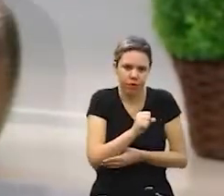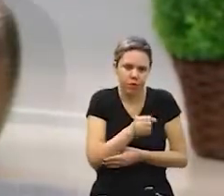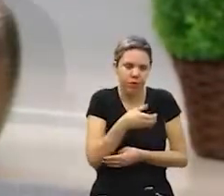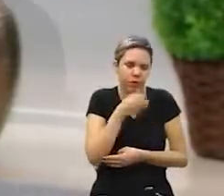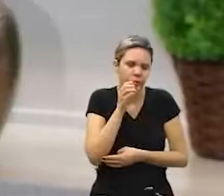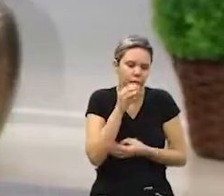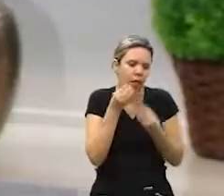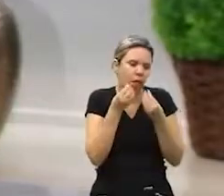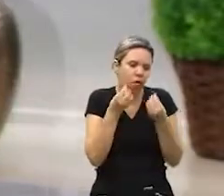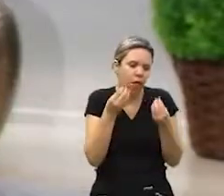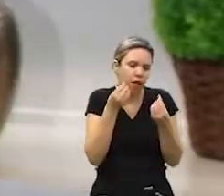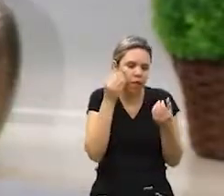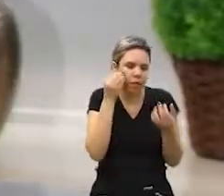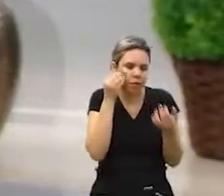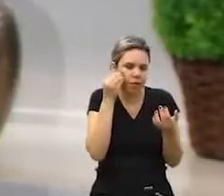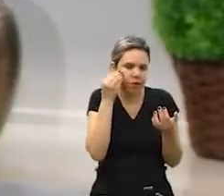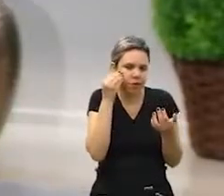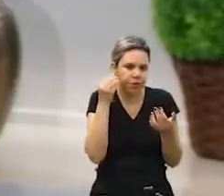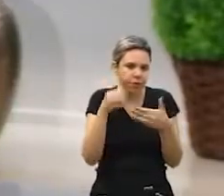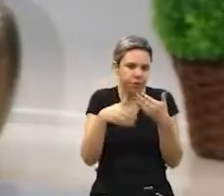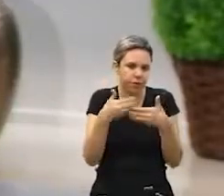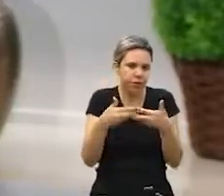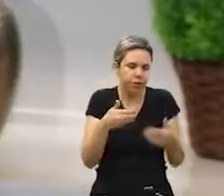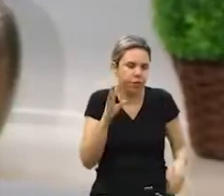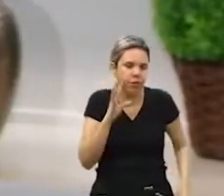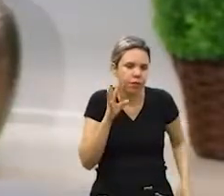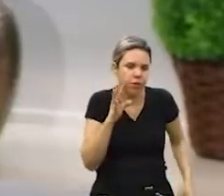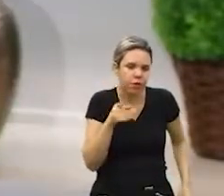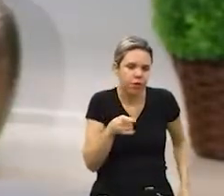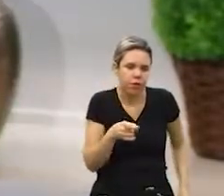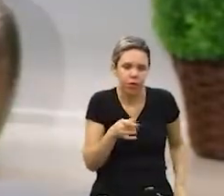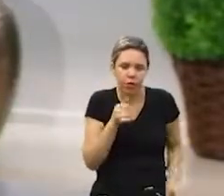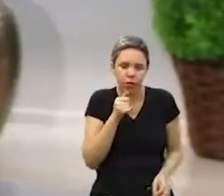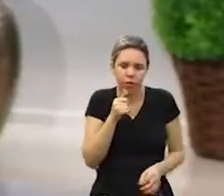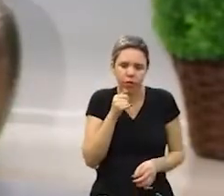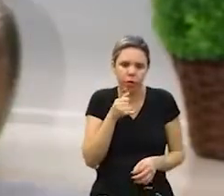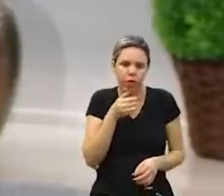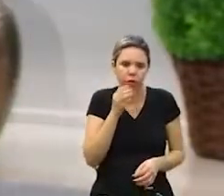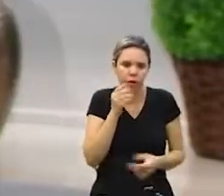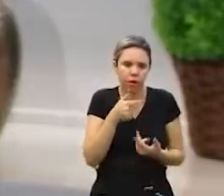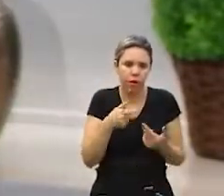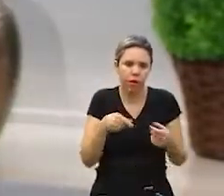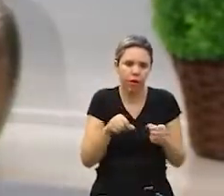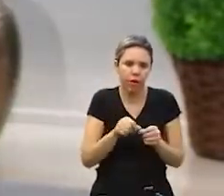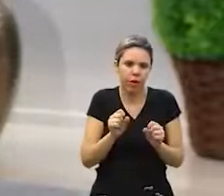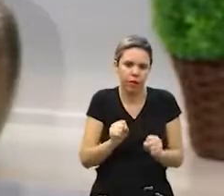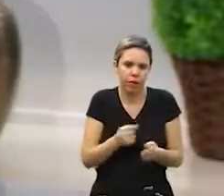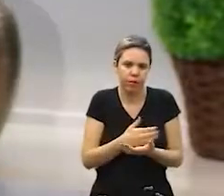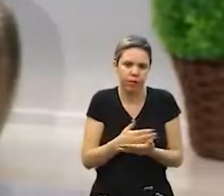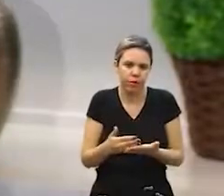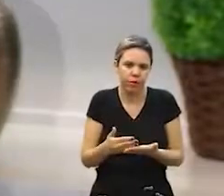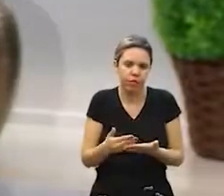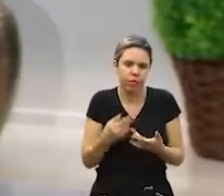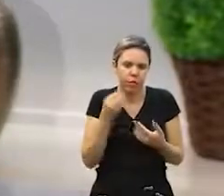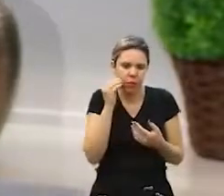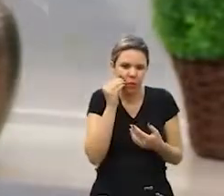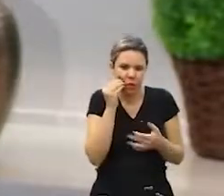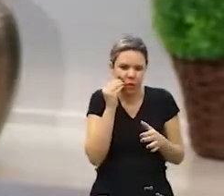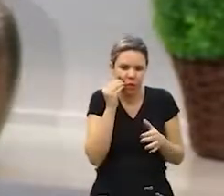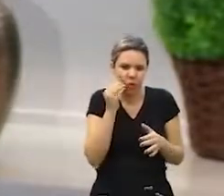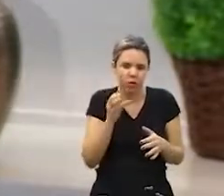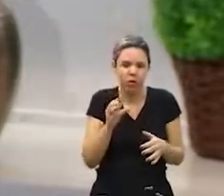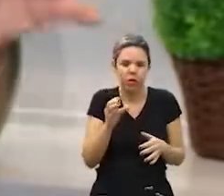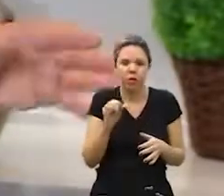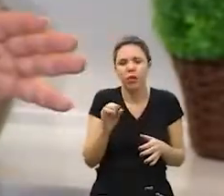a tomar, experimentar drinks, então sempre o legal, se você vai tomar uma variação de drinks, você pode começar de um amargo,